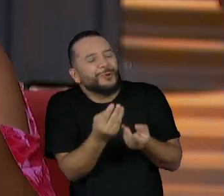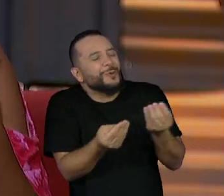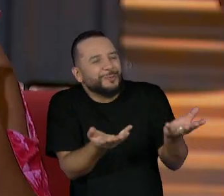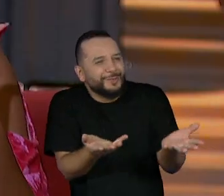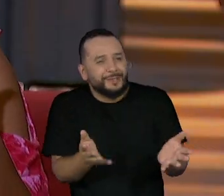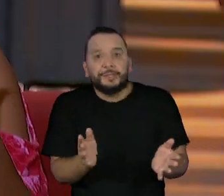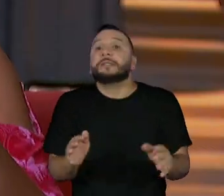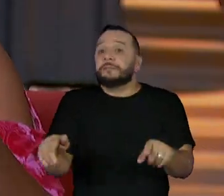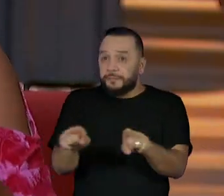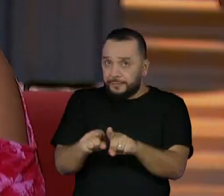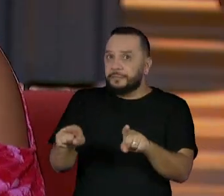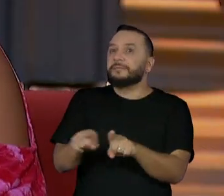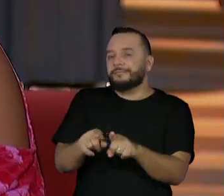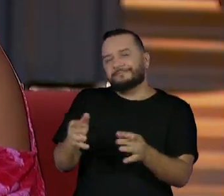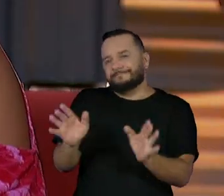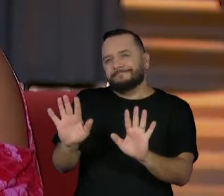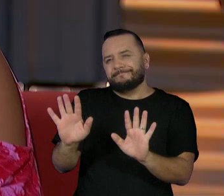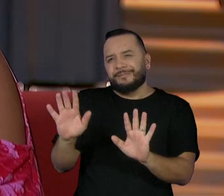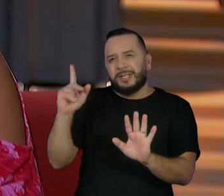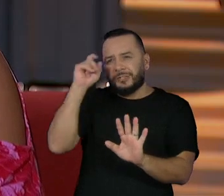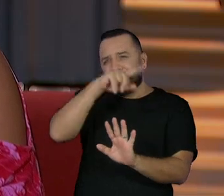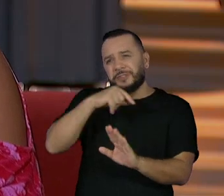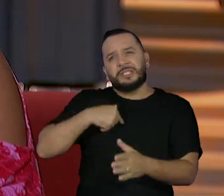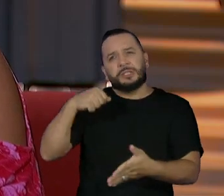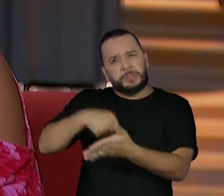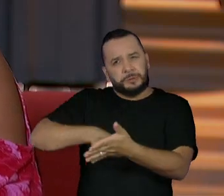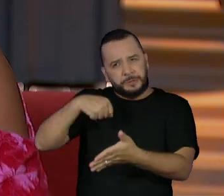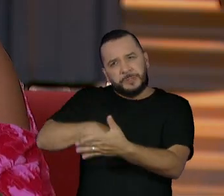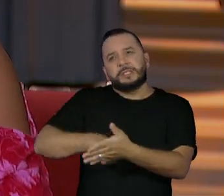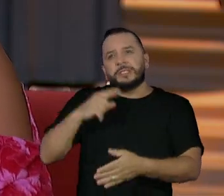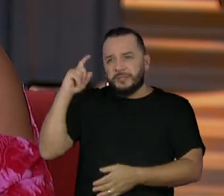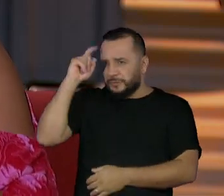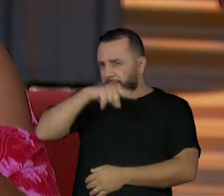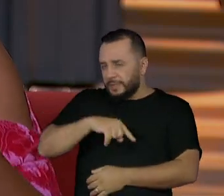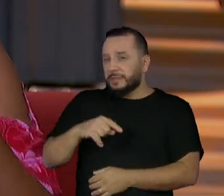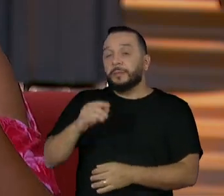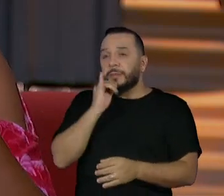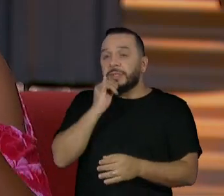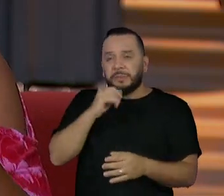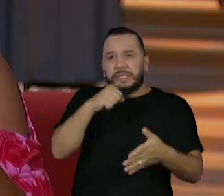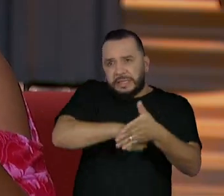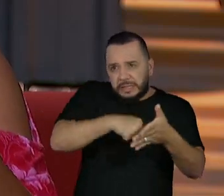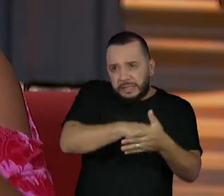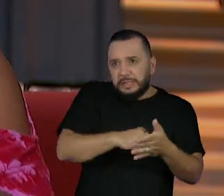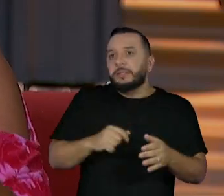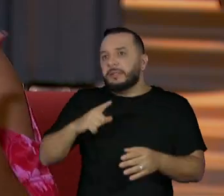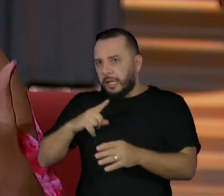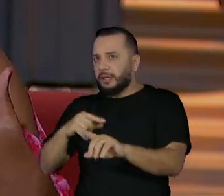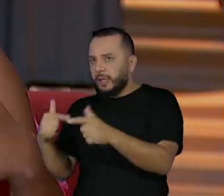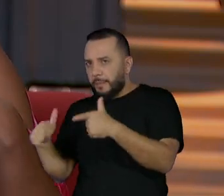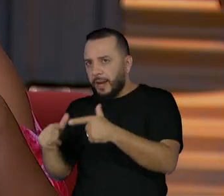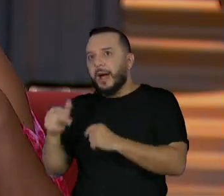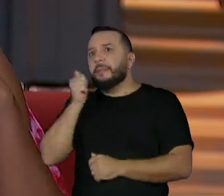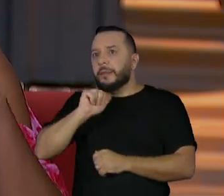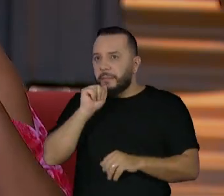tem questão é difícil você ser militante tendo que trabalhar. Sim. Né? Então, minha mãe também passou por um processo. Claro. Nessa época foi a